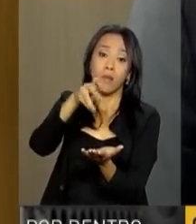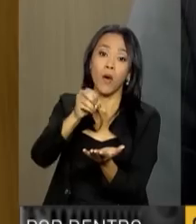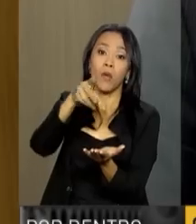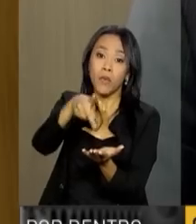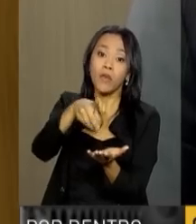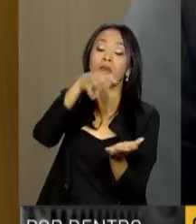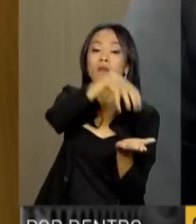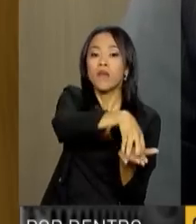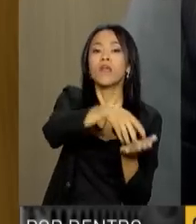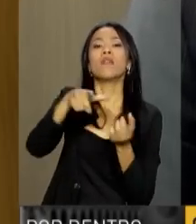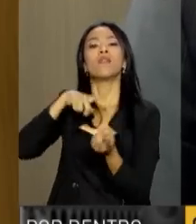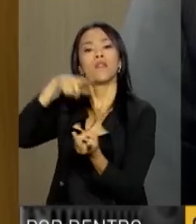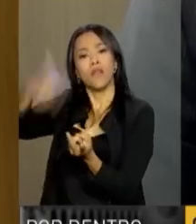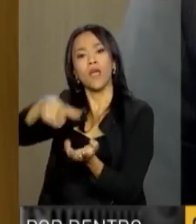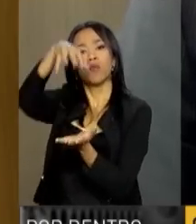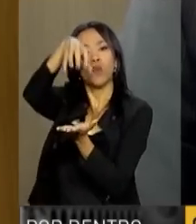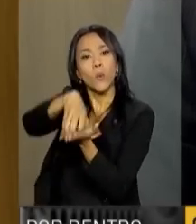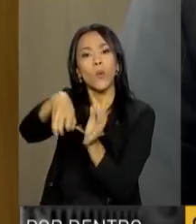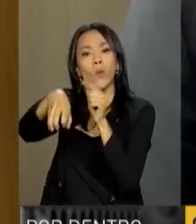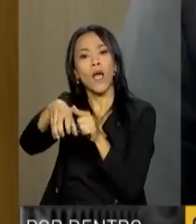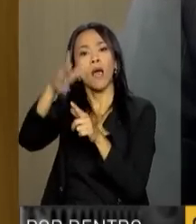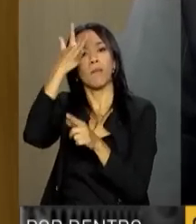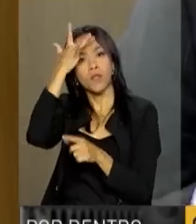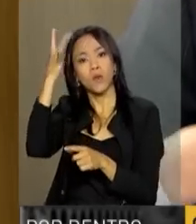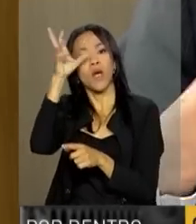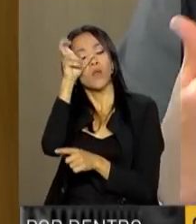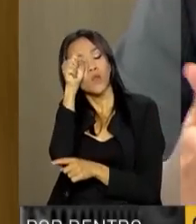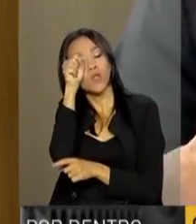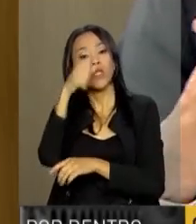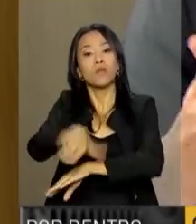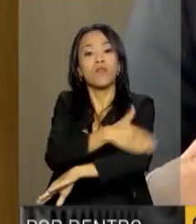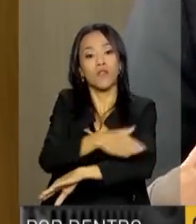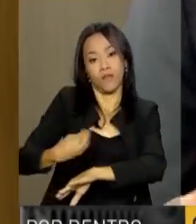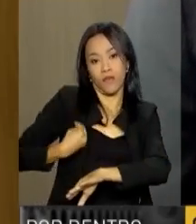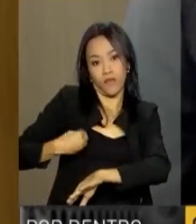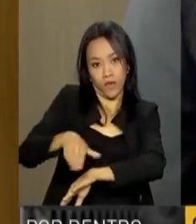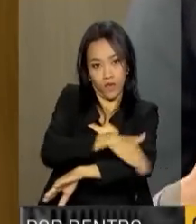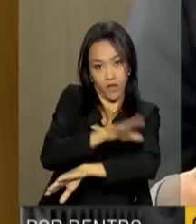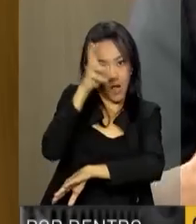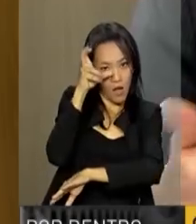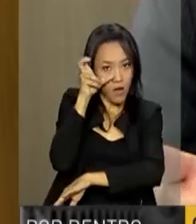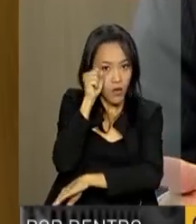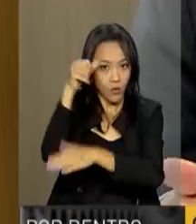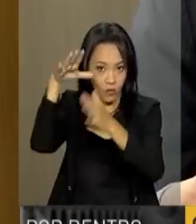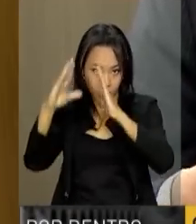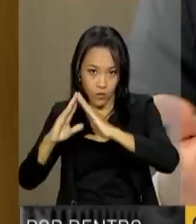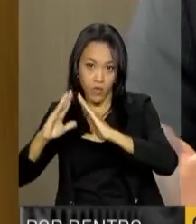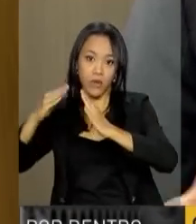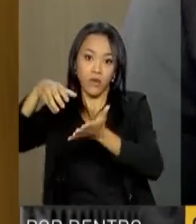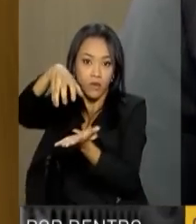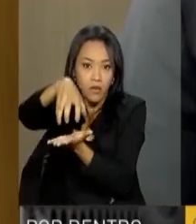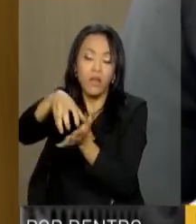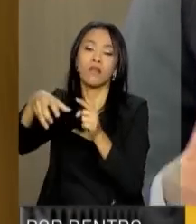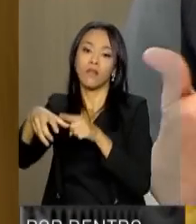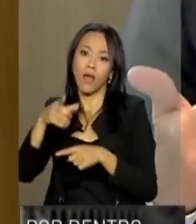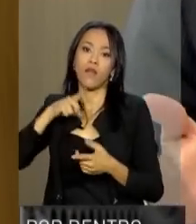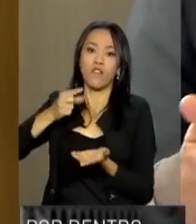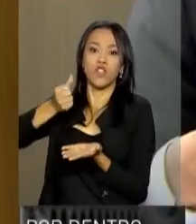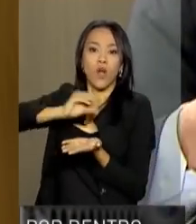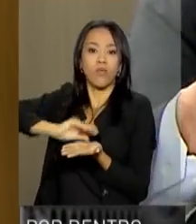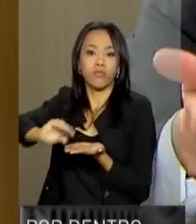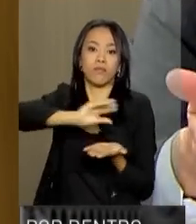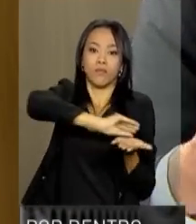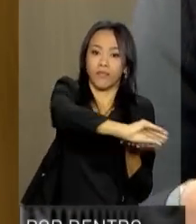à população de rua é que são valores importantes são repassados porém